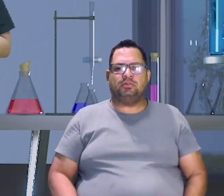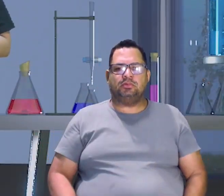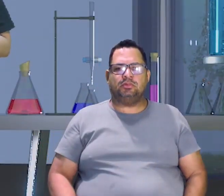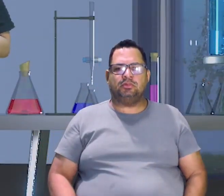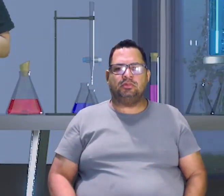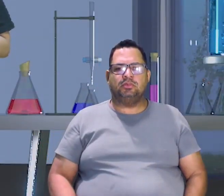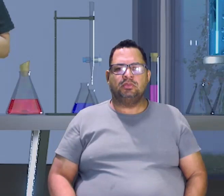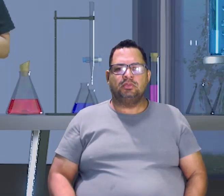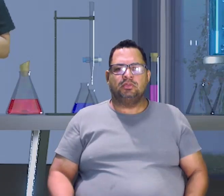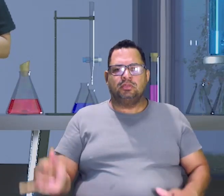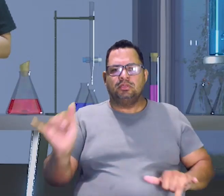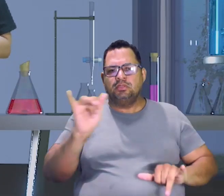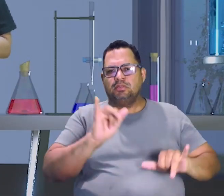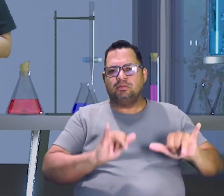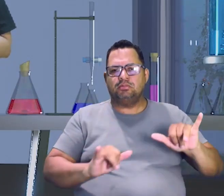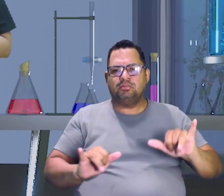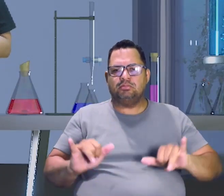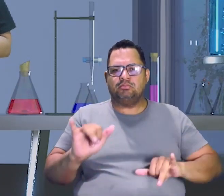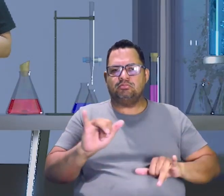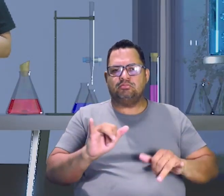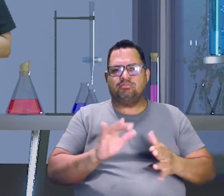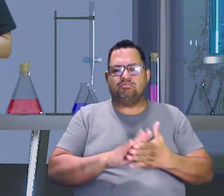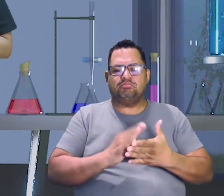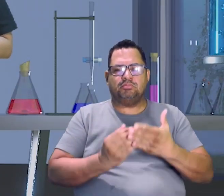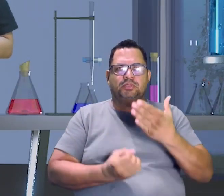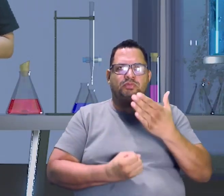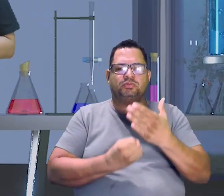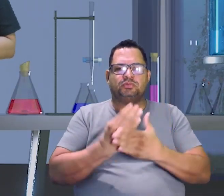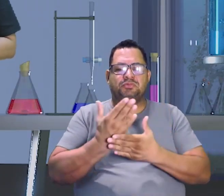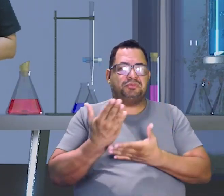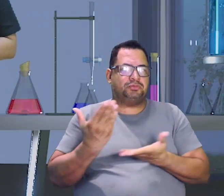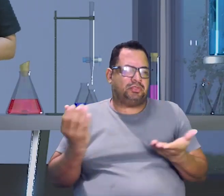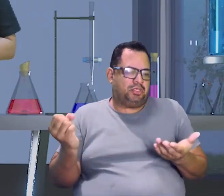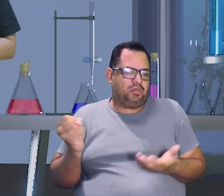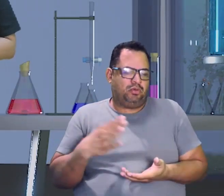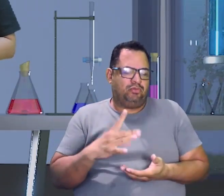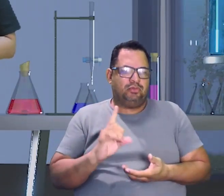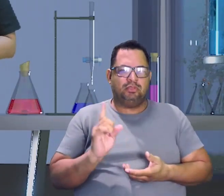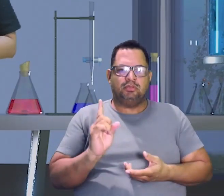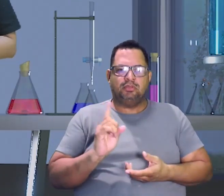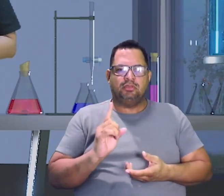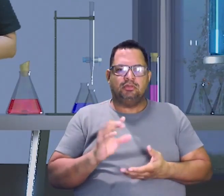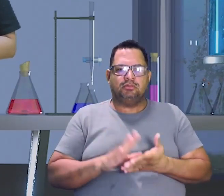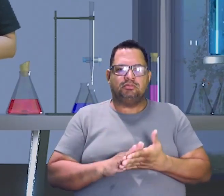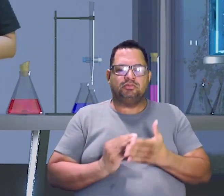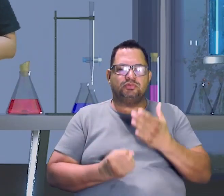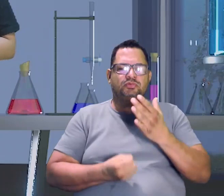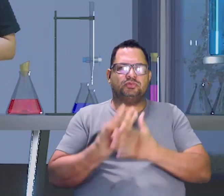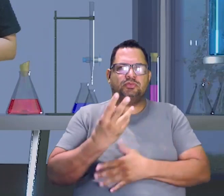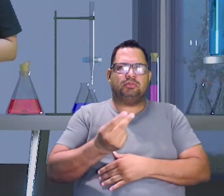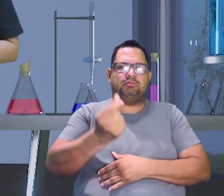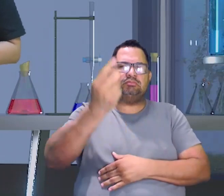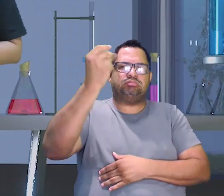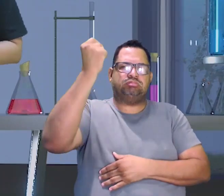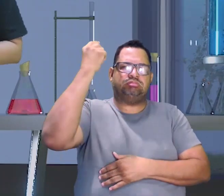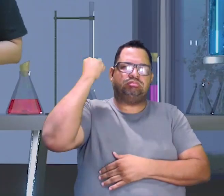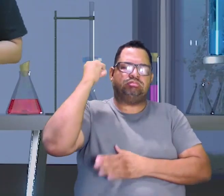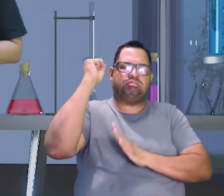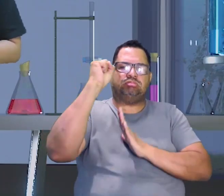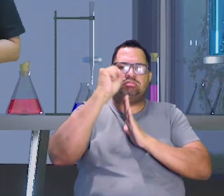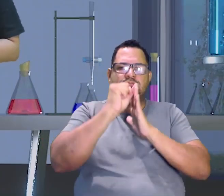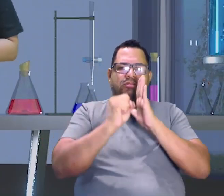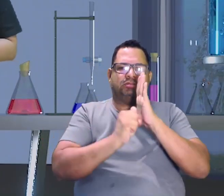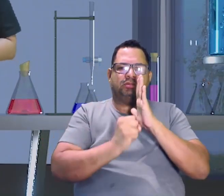a química ela não foi criada recentemente. A química foi criada há muitos séculos,